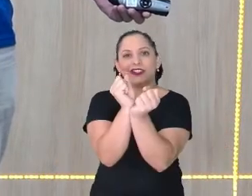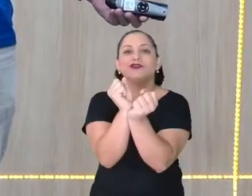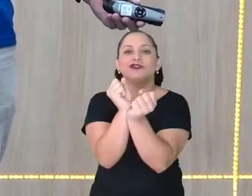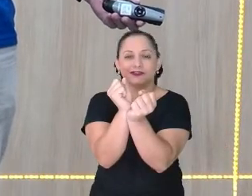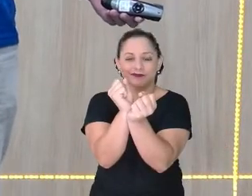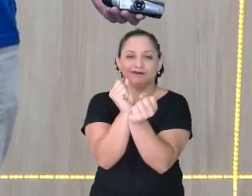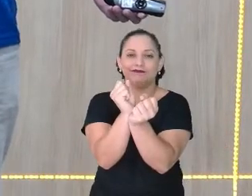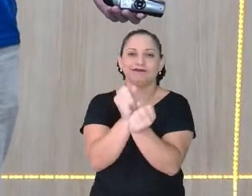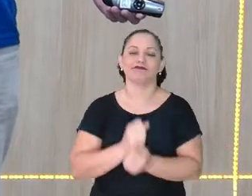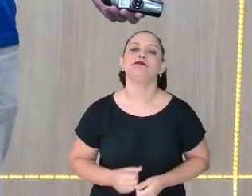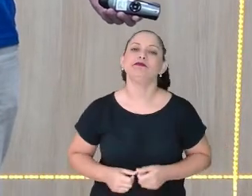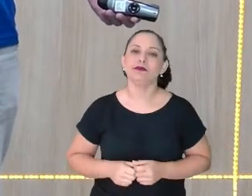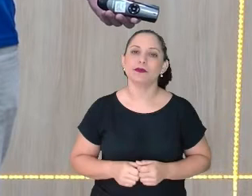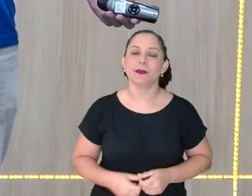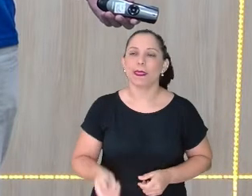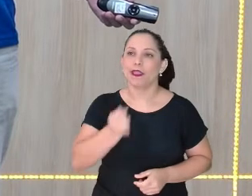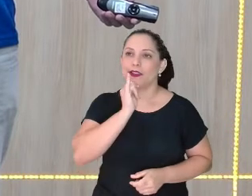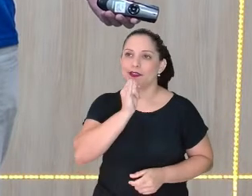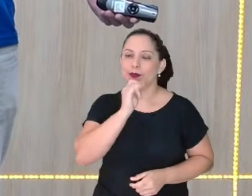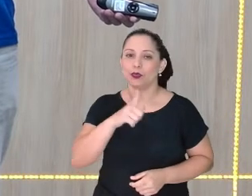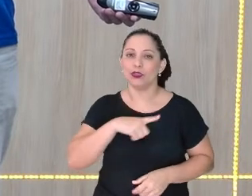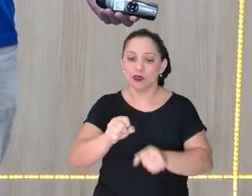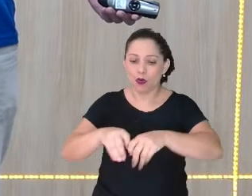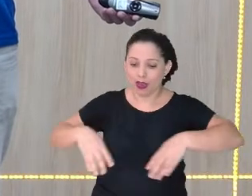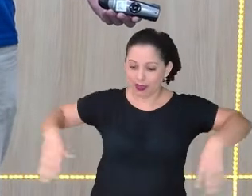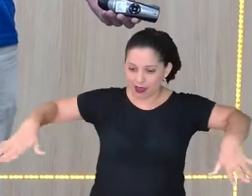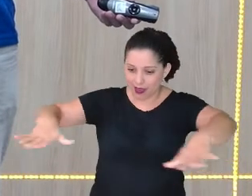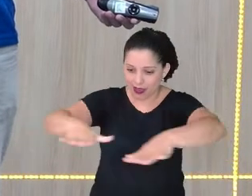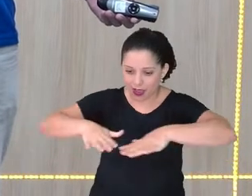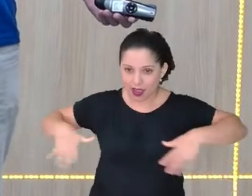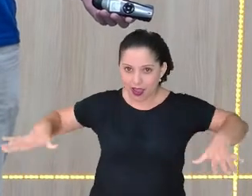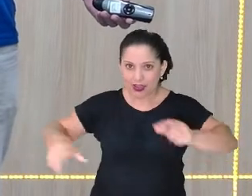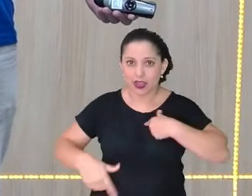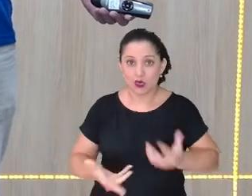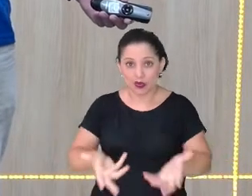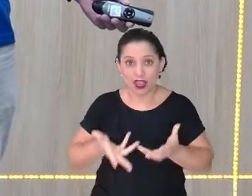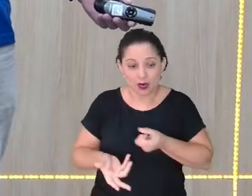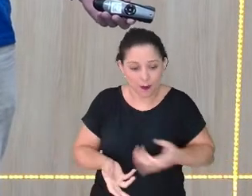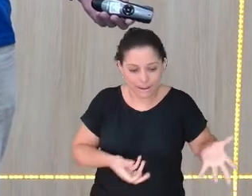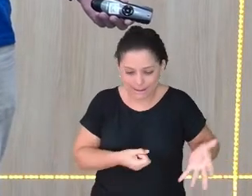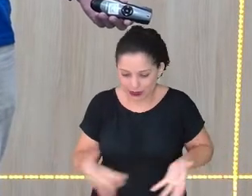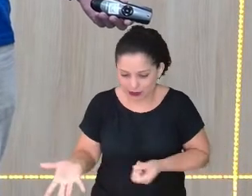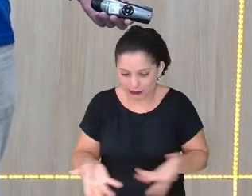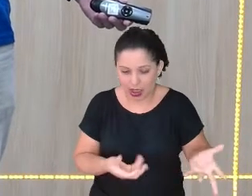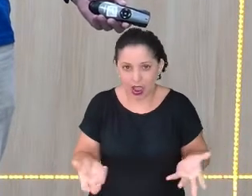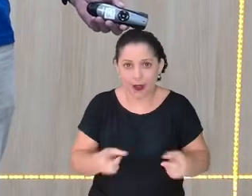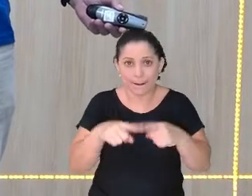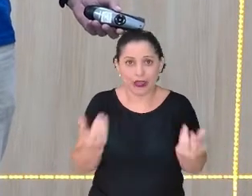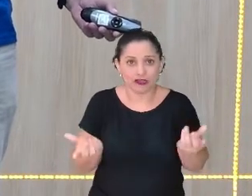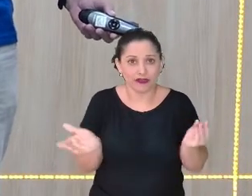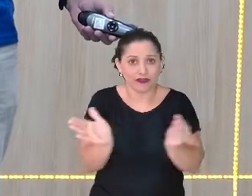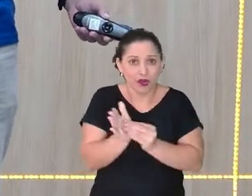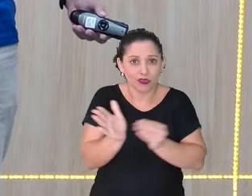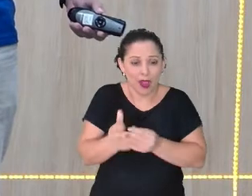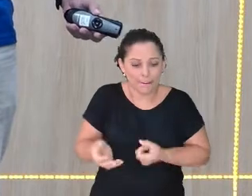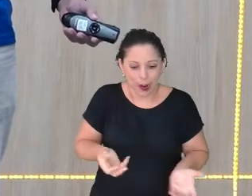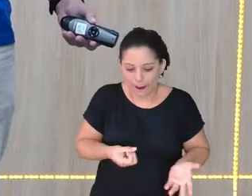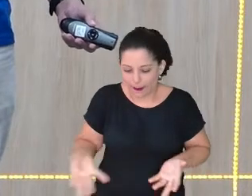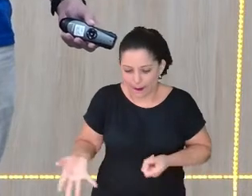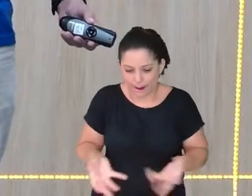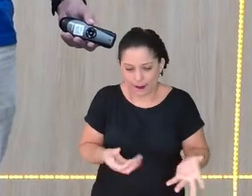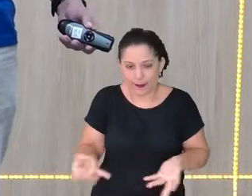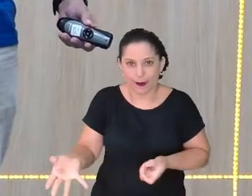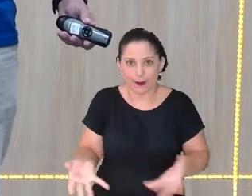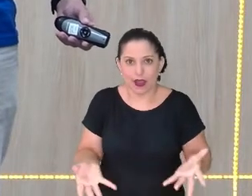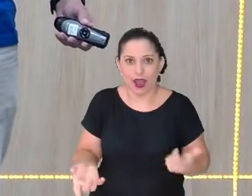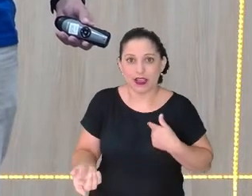Então, por exemplo, se eu tivesse uma terra, eu quero plantar, mas eu não tenho o grão para plantar. Então eu vou para Billy Paul, que tem lá um armazém lá